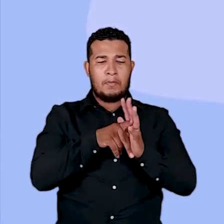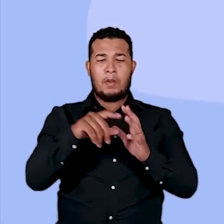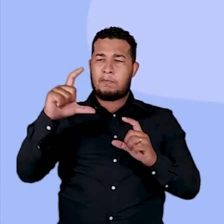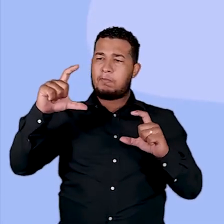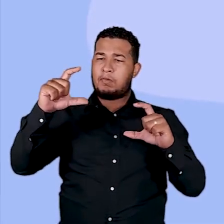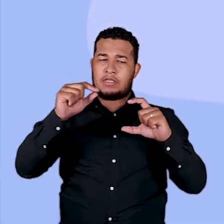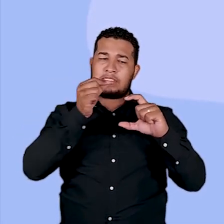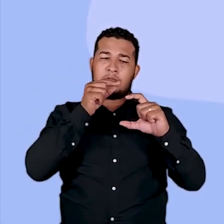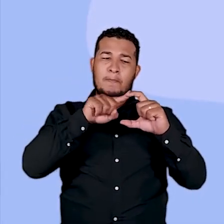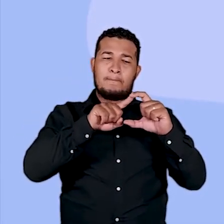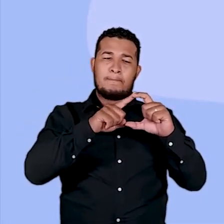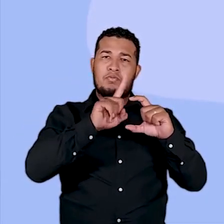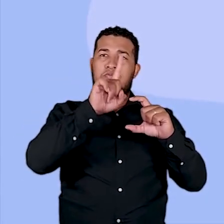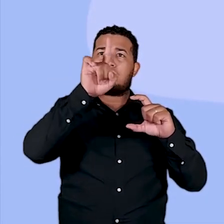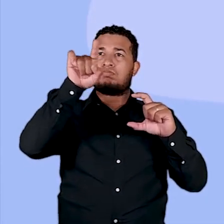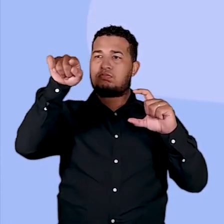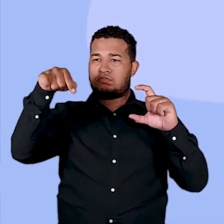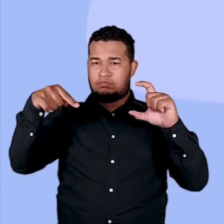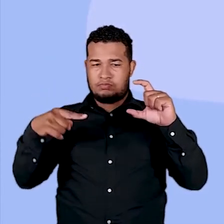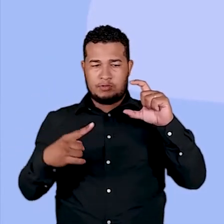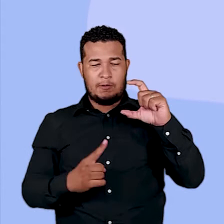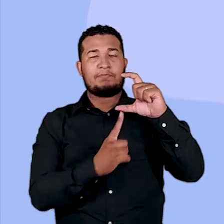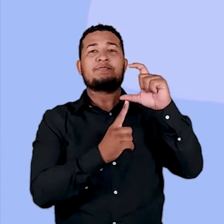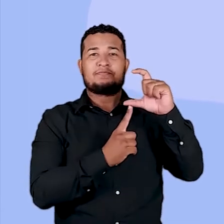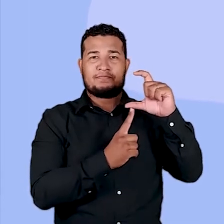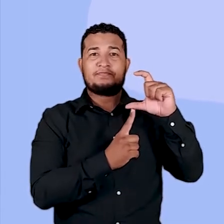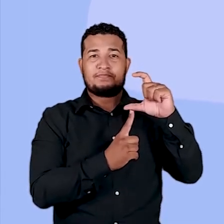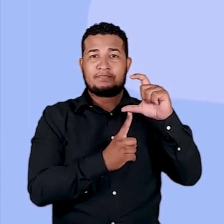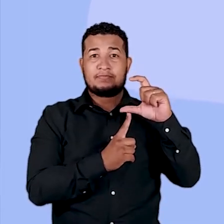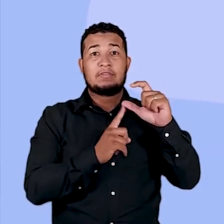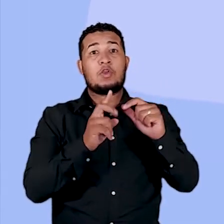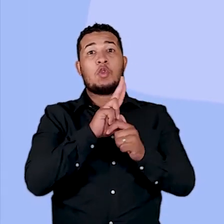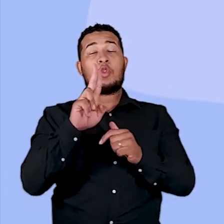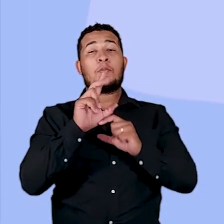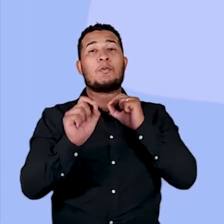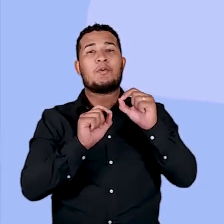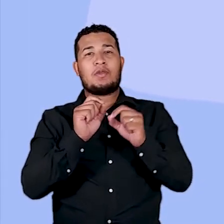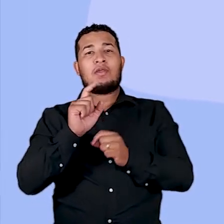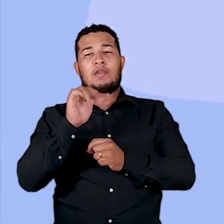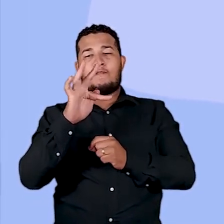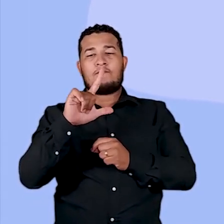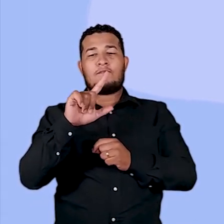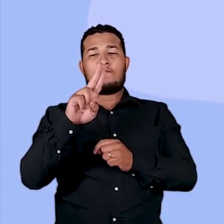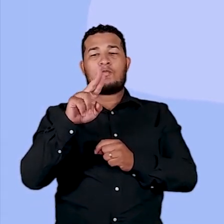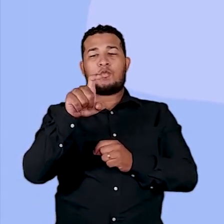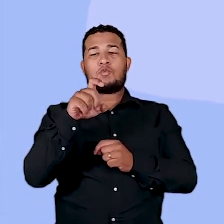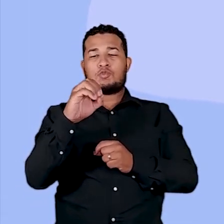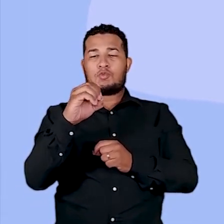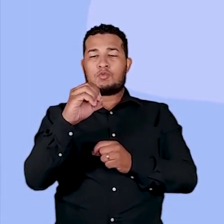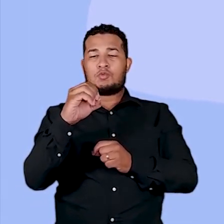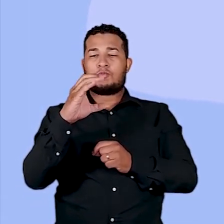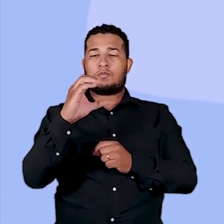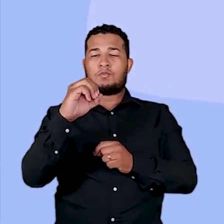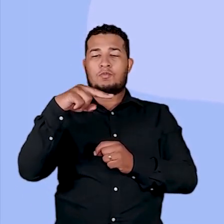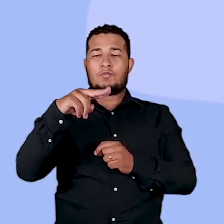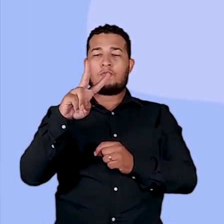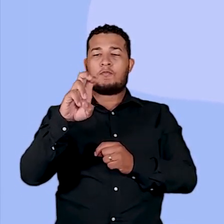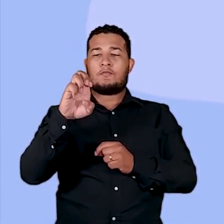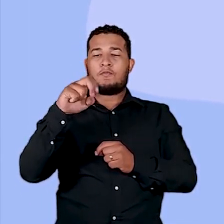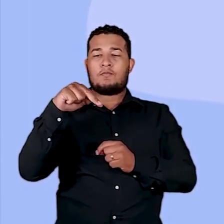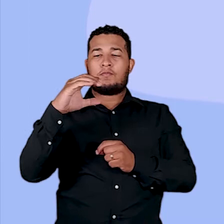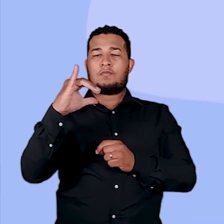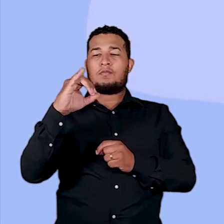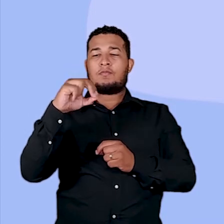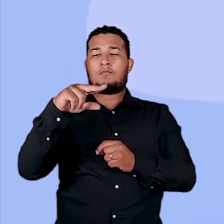parte maior, que é o positivo, e vai para a parte menor. Então a gente vai, isso é chamado de fluxo convencional, de